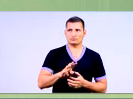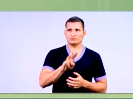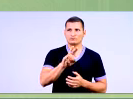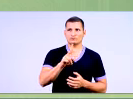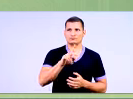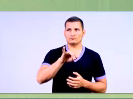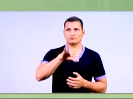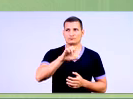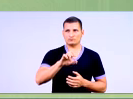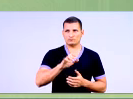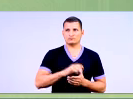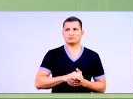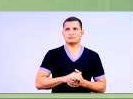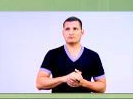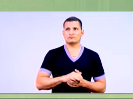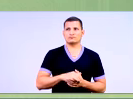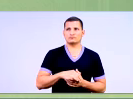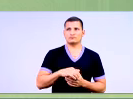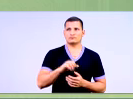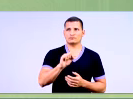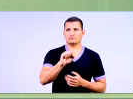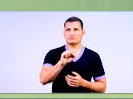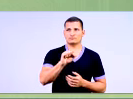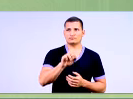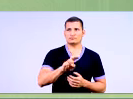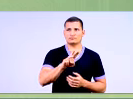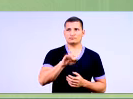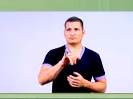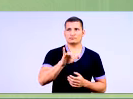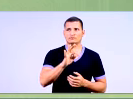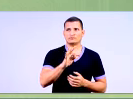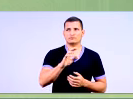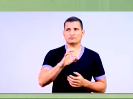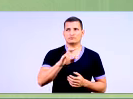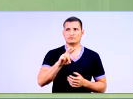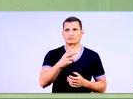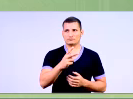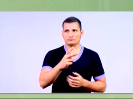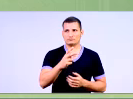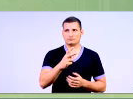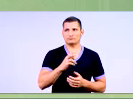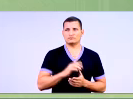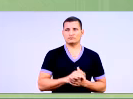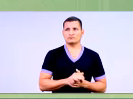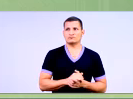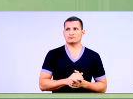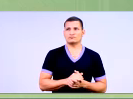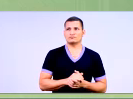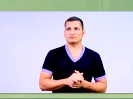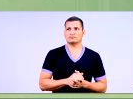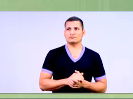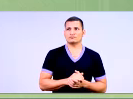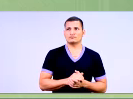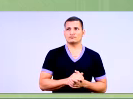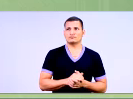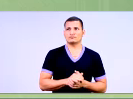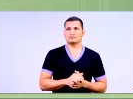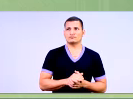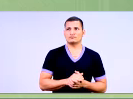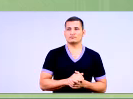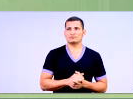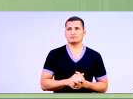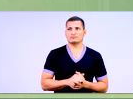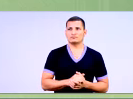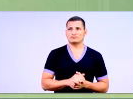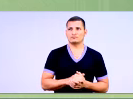enquanto. O switch é porque determina uma condição, dependendo da condição, ele vai executar instruções diferentes.